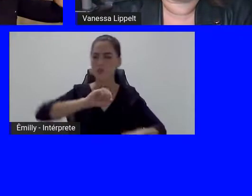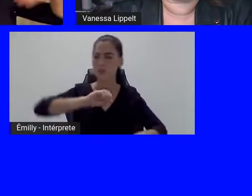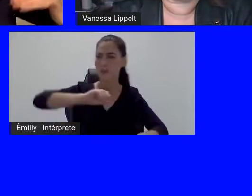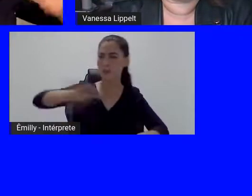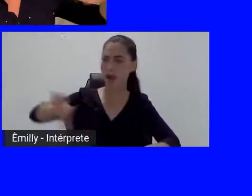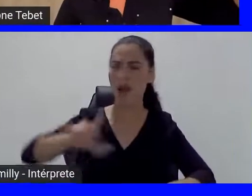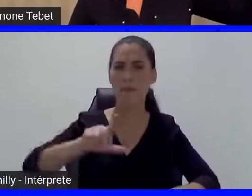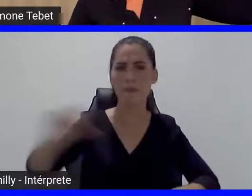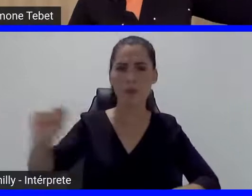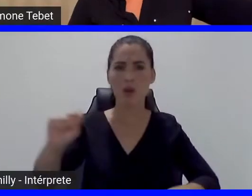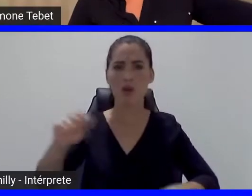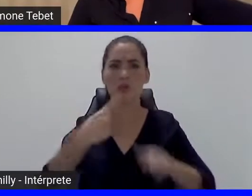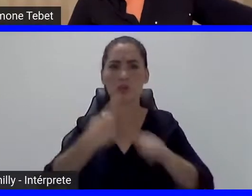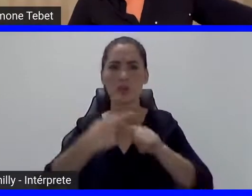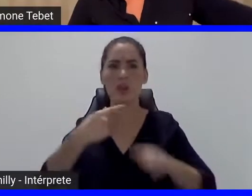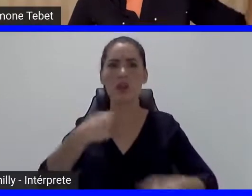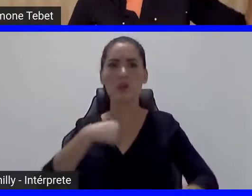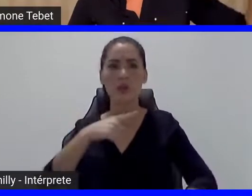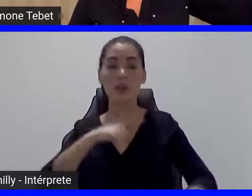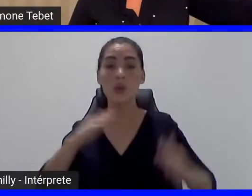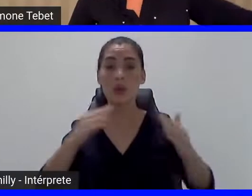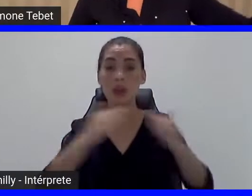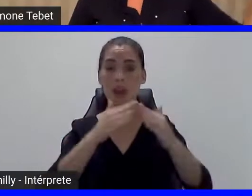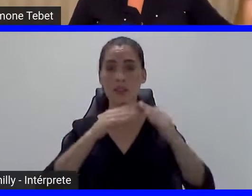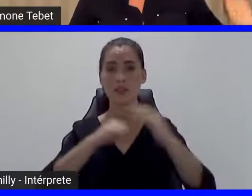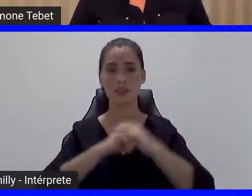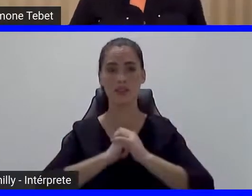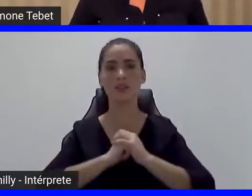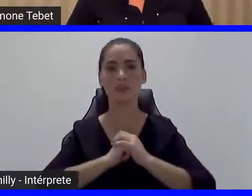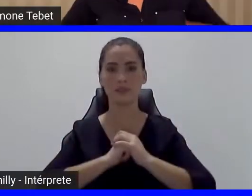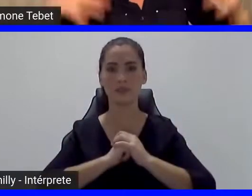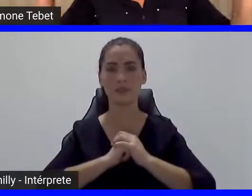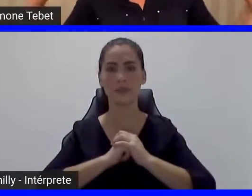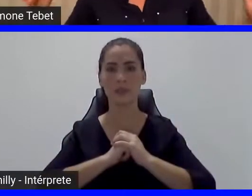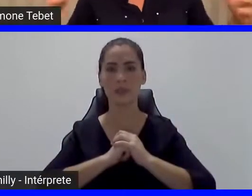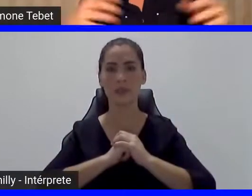não... repercutirem ou replicarem essa